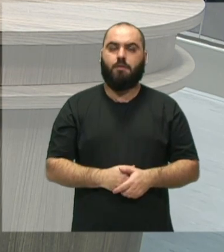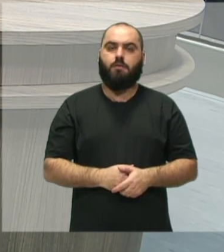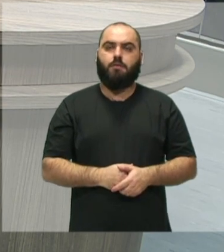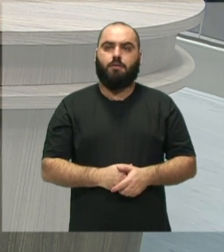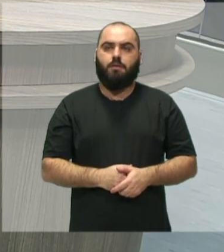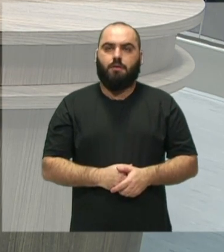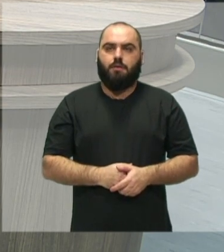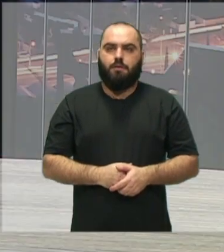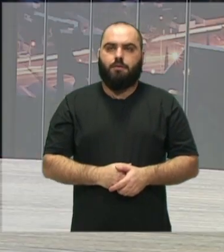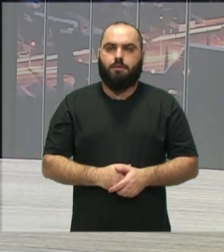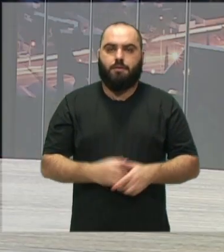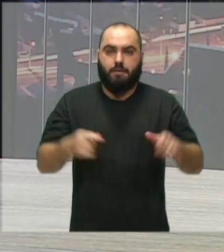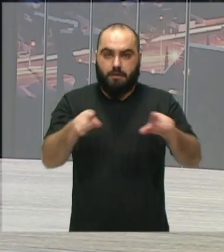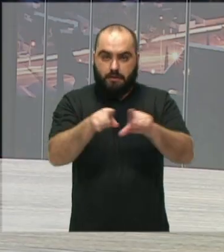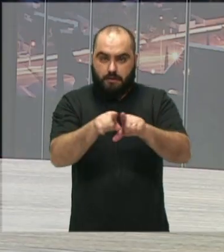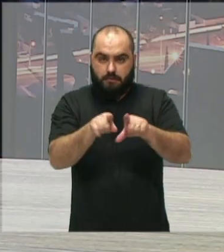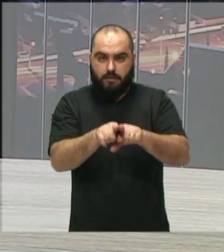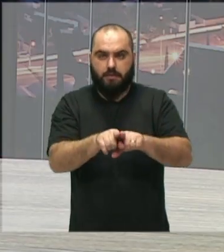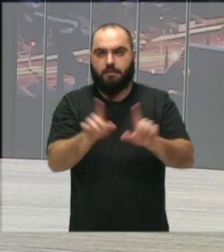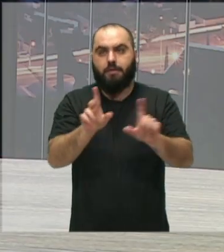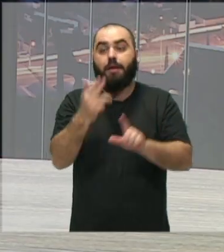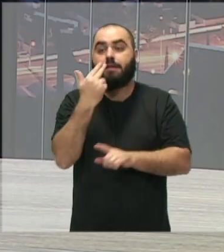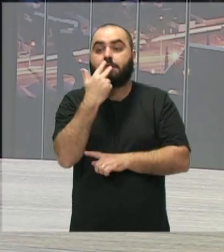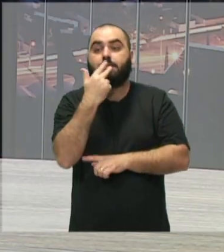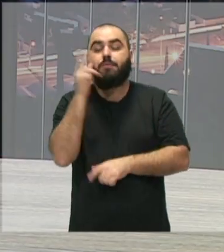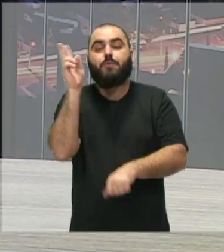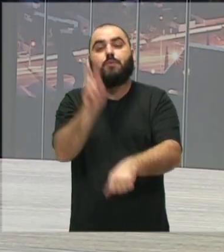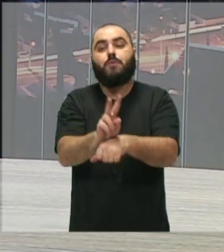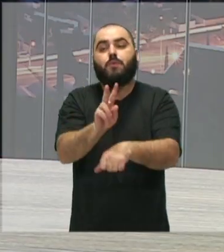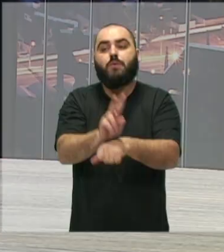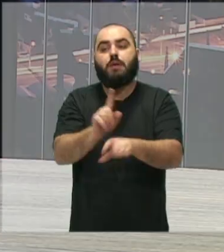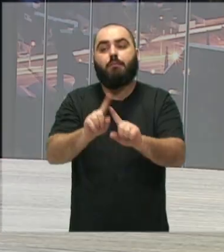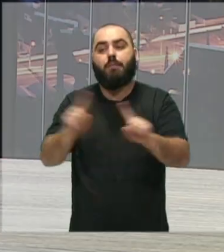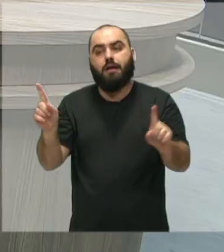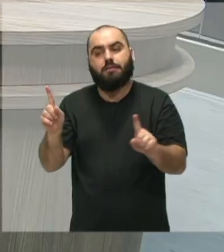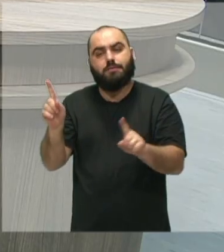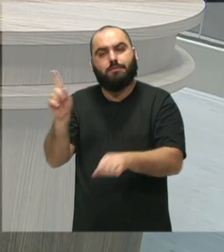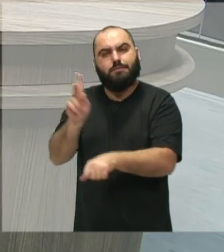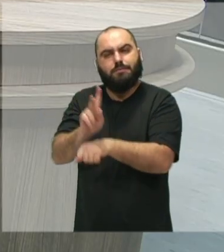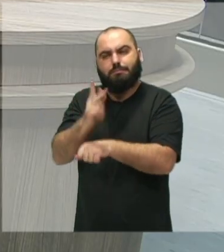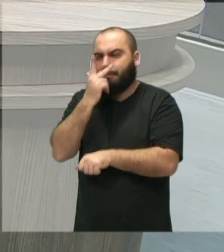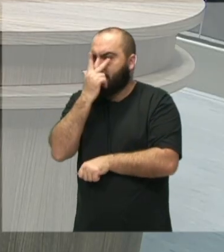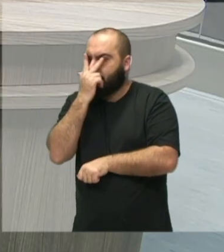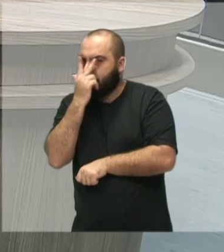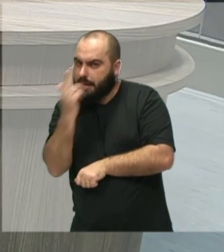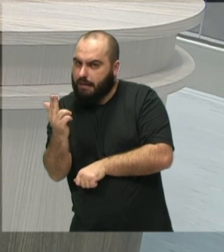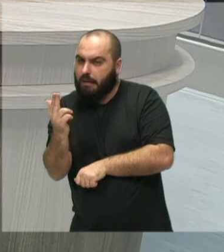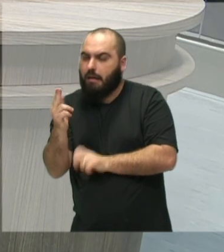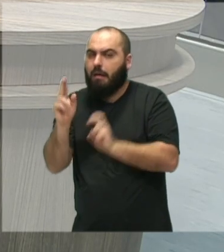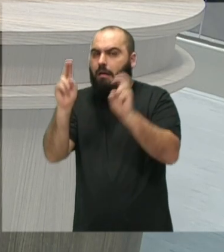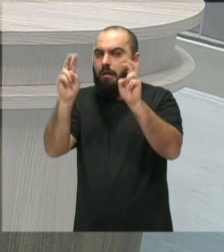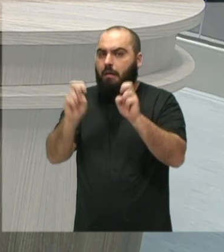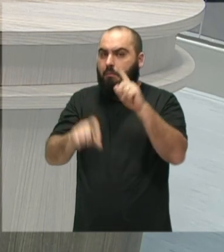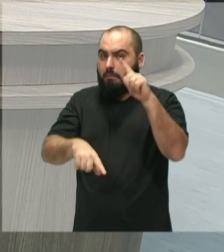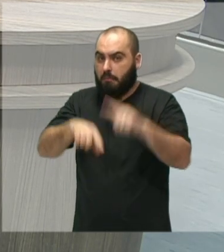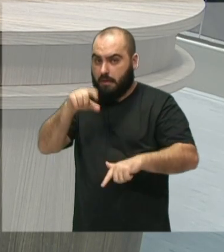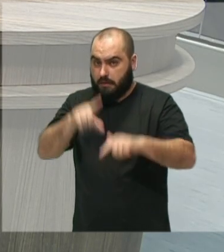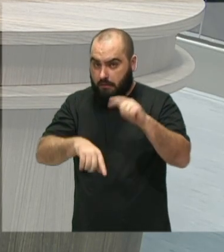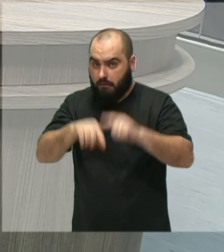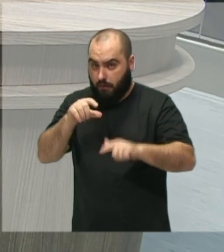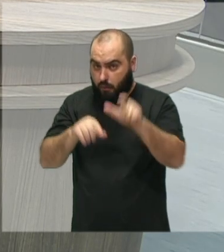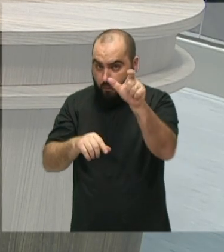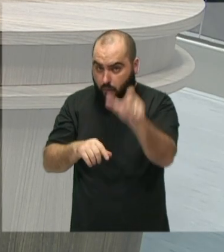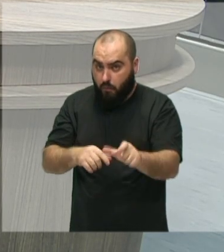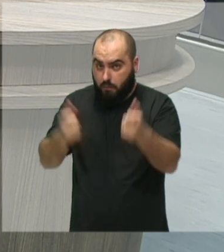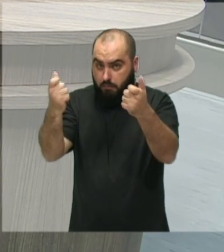Também há não o mesmo tipo de cuidado, mas um cuidado semelhante na questão do material, como você falou,